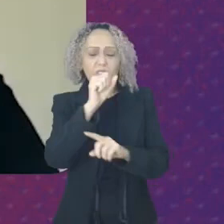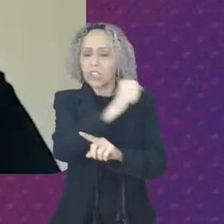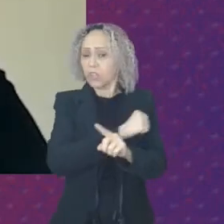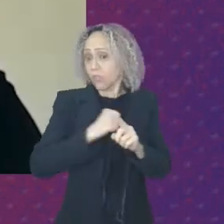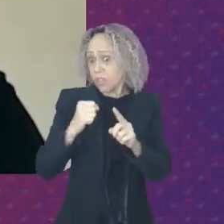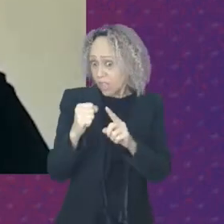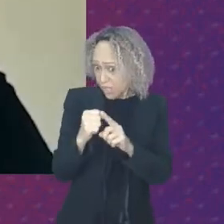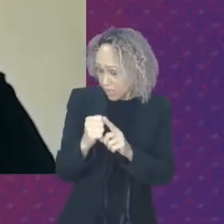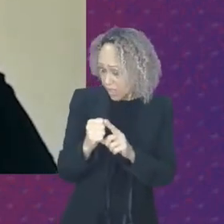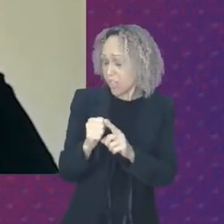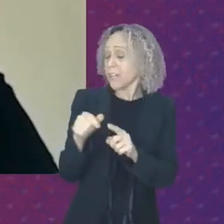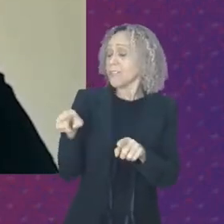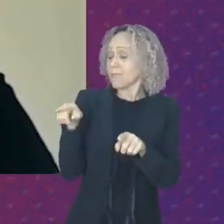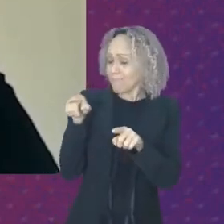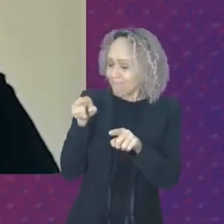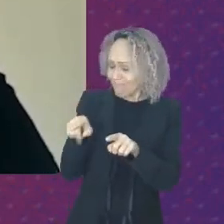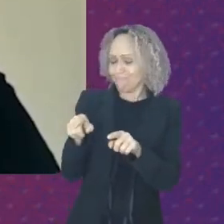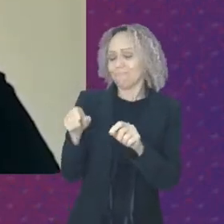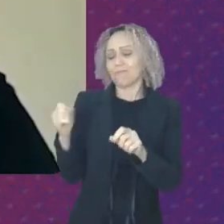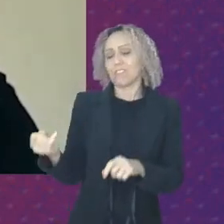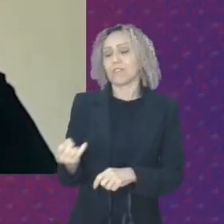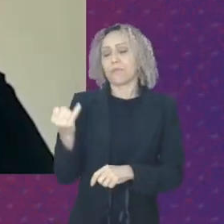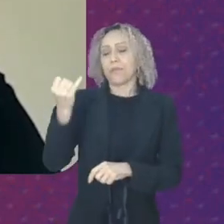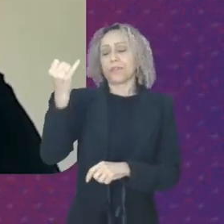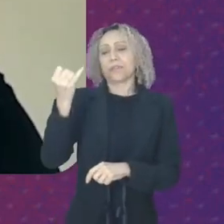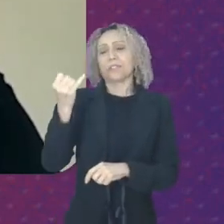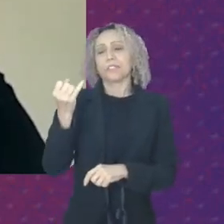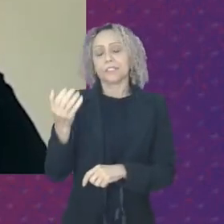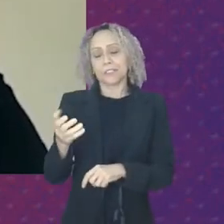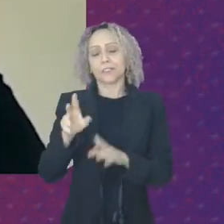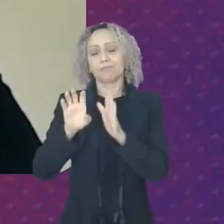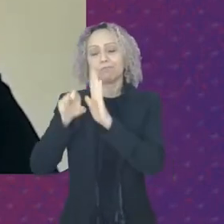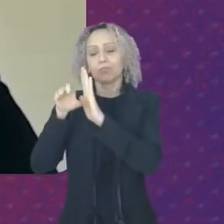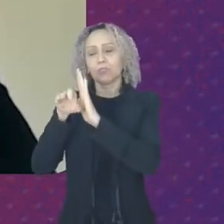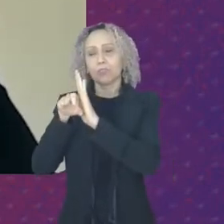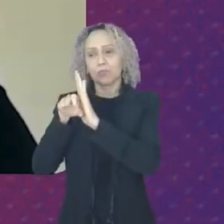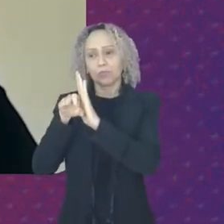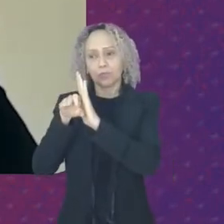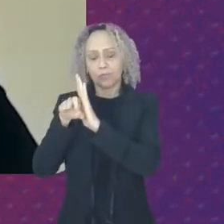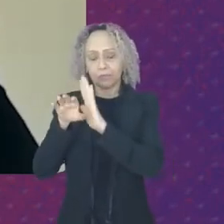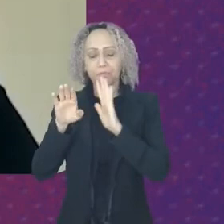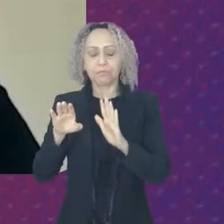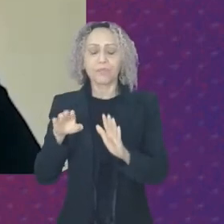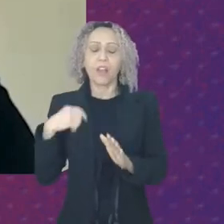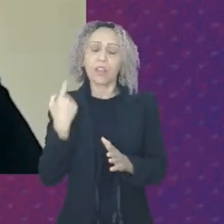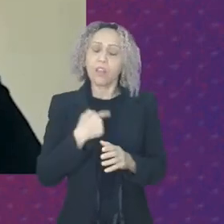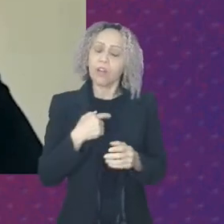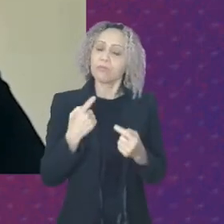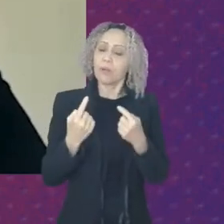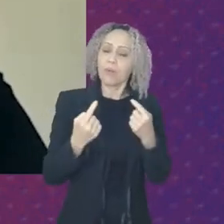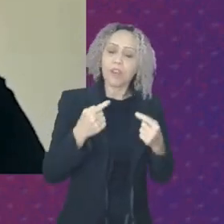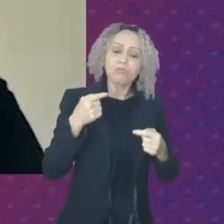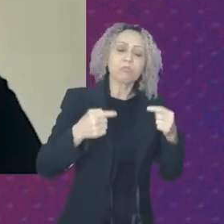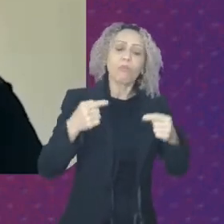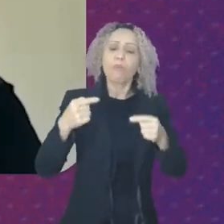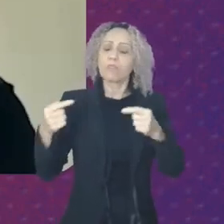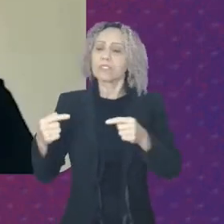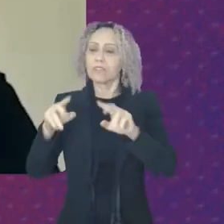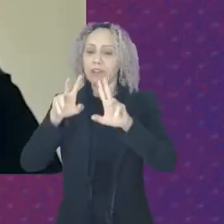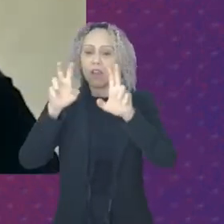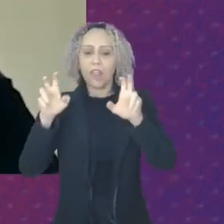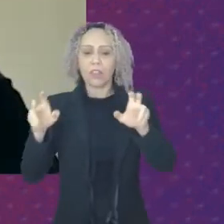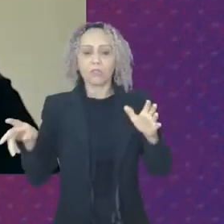sociedade. A gente vive um momento político e social onde vários assuntos são de interesse público. Mas como é que a